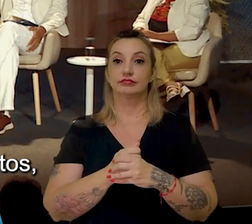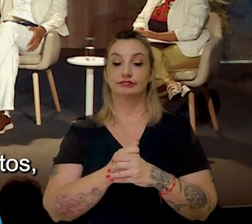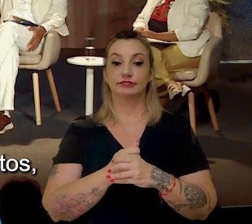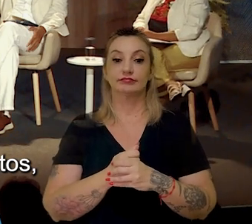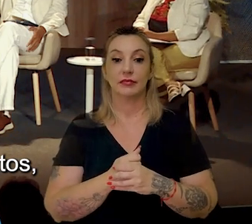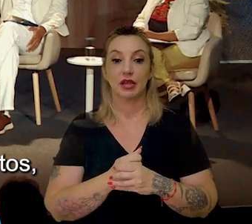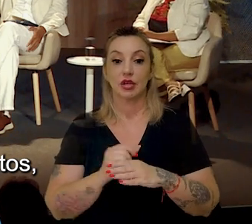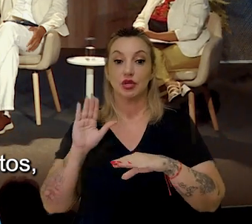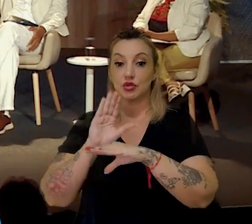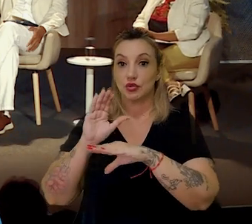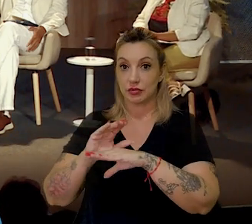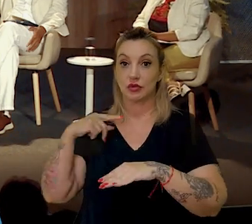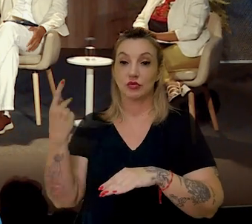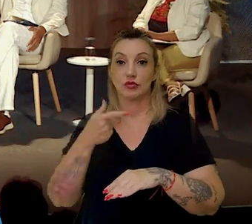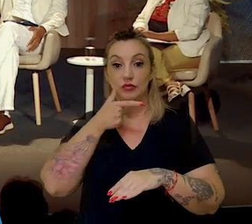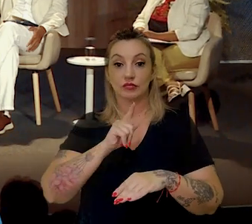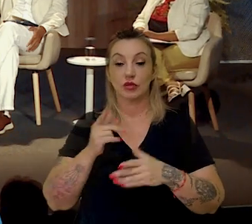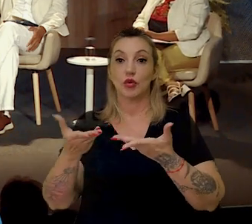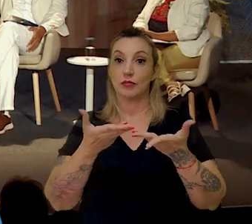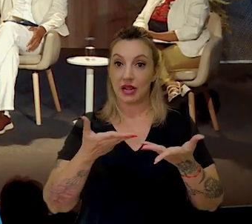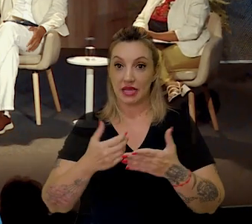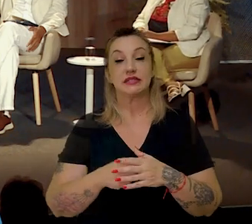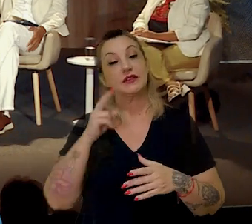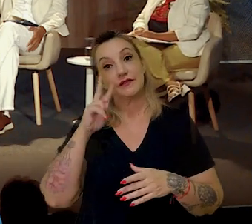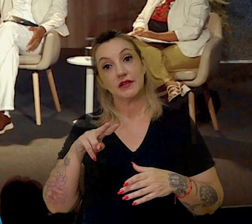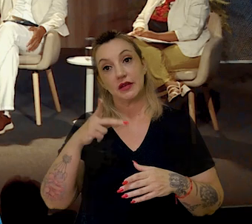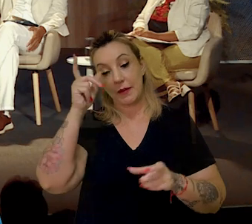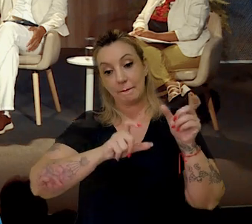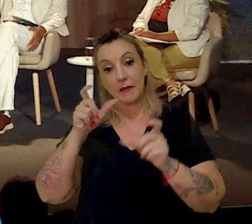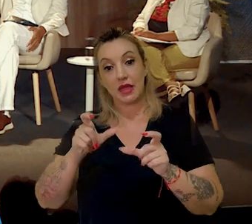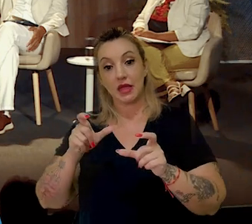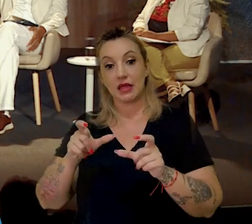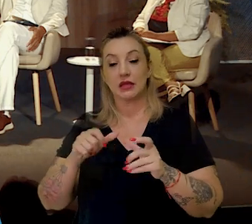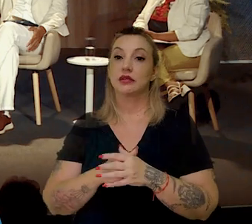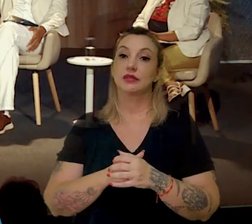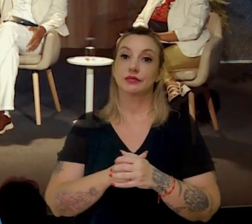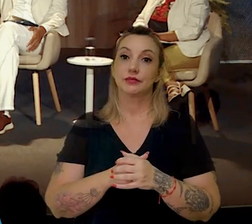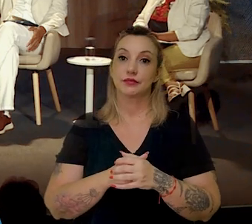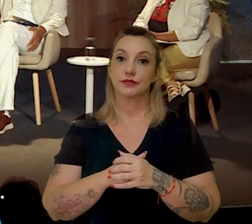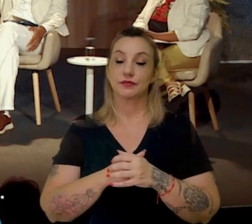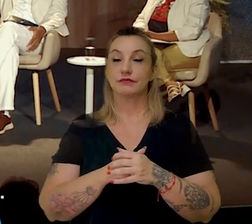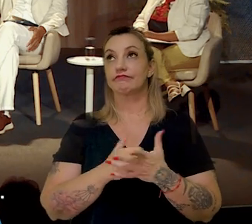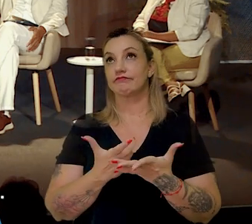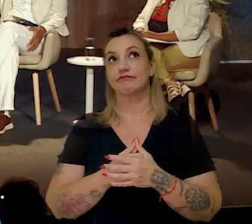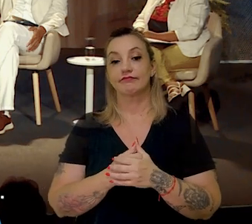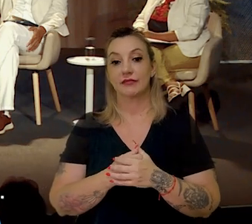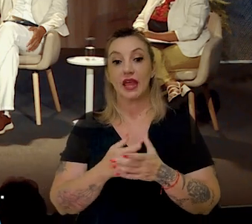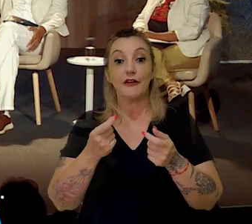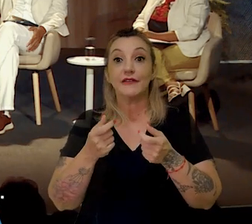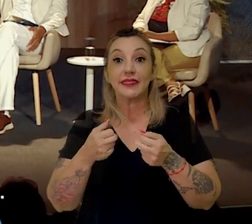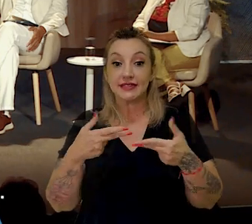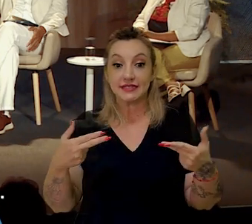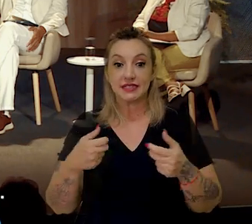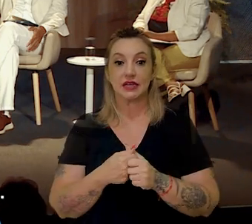de suprimentos a gente continua vendo gente de compliance a gente vê gente de do de eh de financeiro